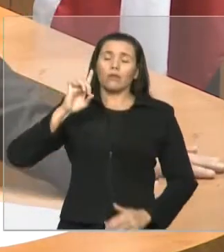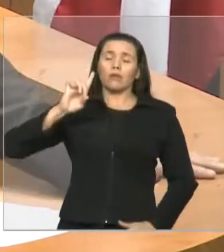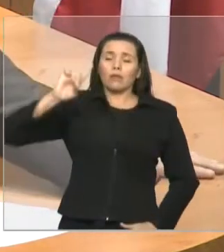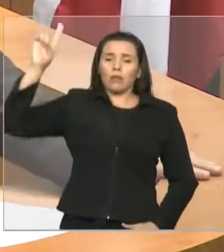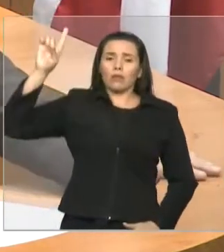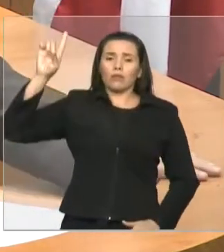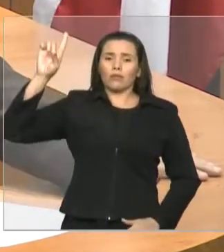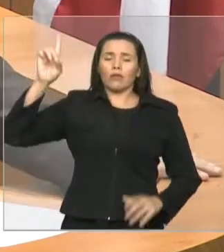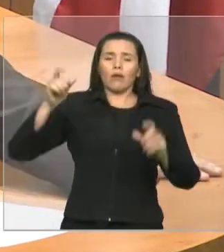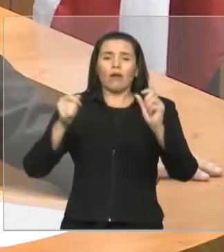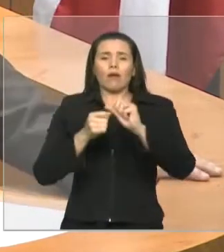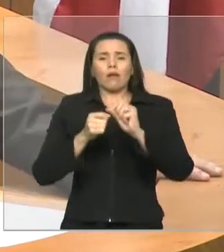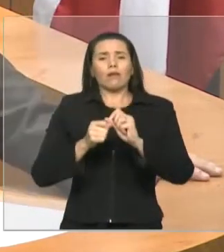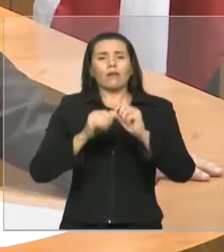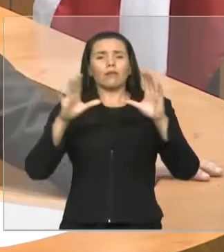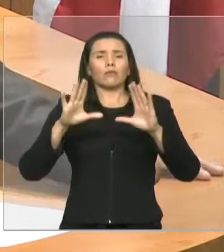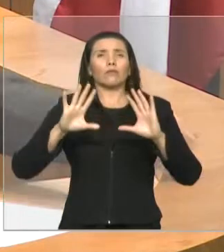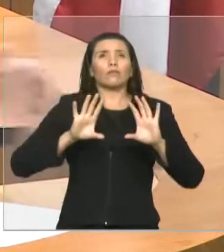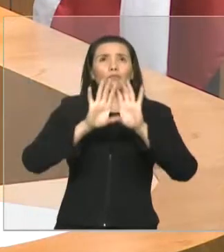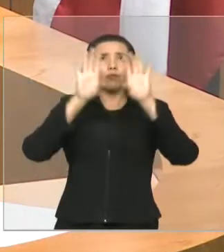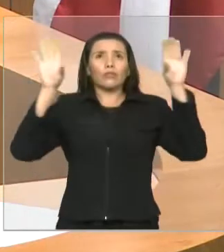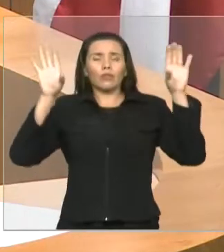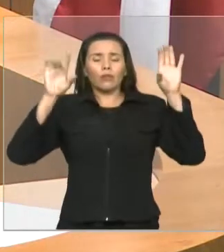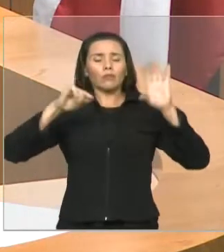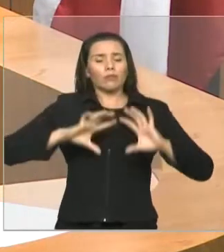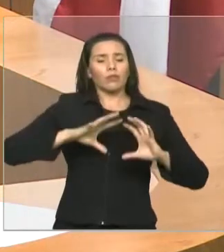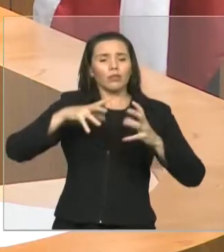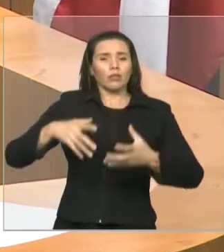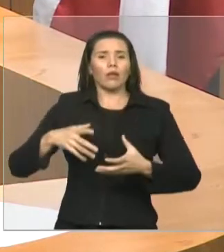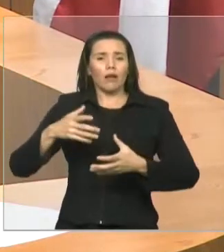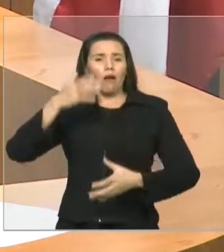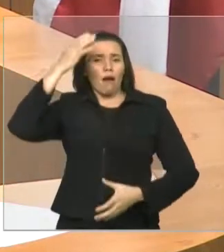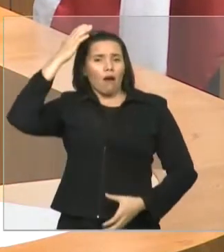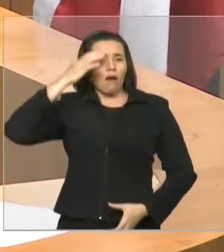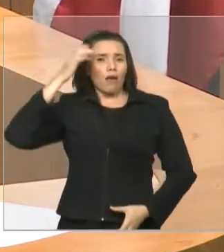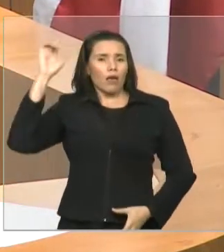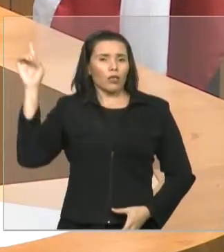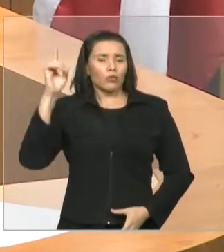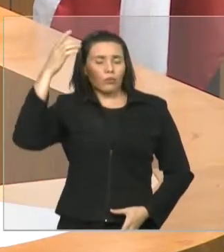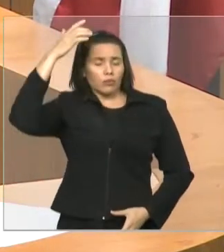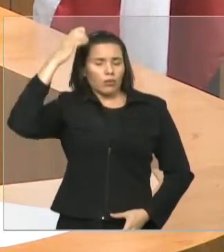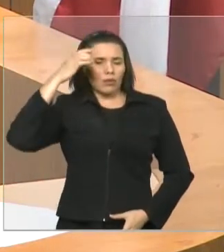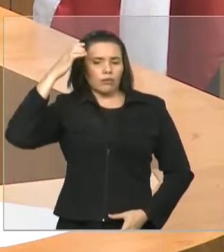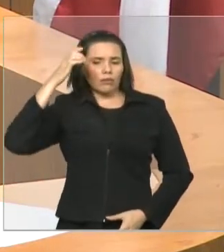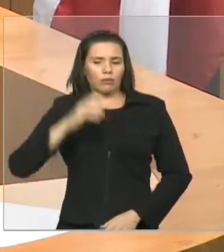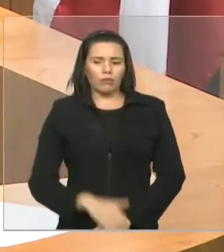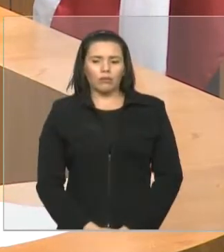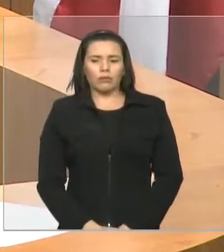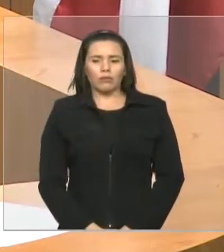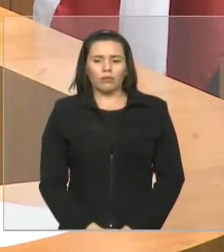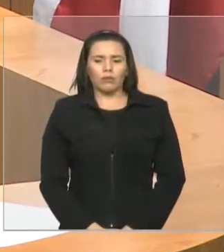Criador do céu e da terra. E quem me trouxe aqui não foi a mão de gente.